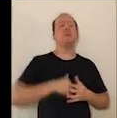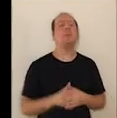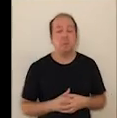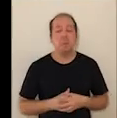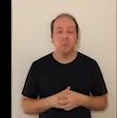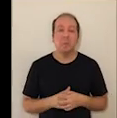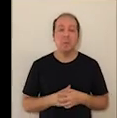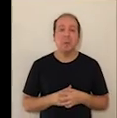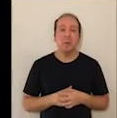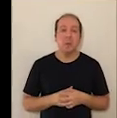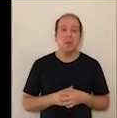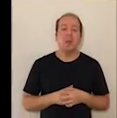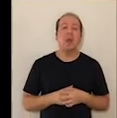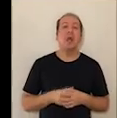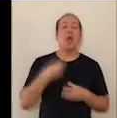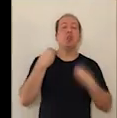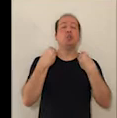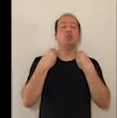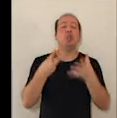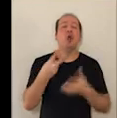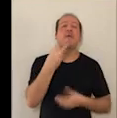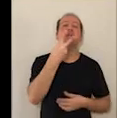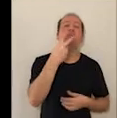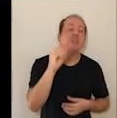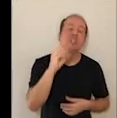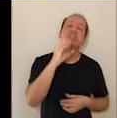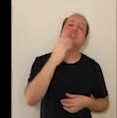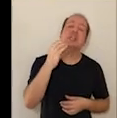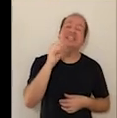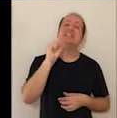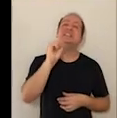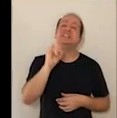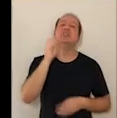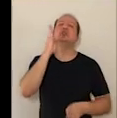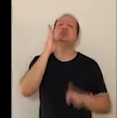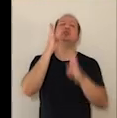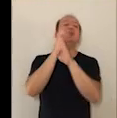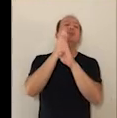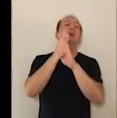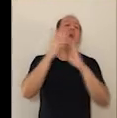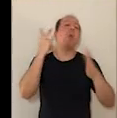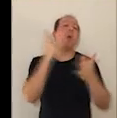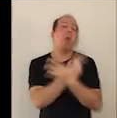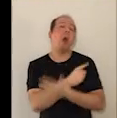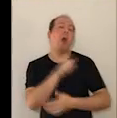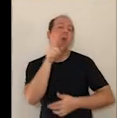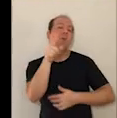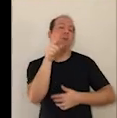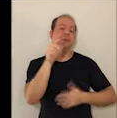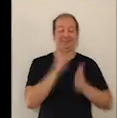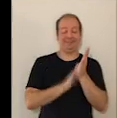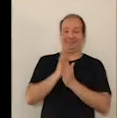dou 20. 20 sequins se descobrir alguma coisa que arda como pimenta no rabo